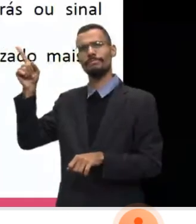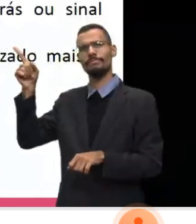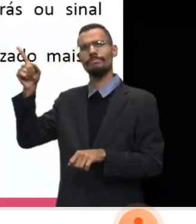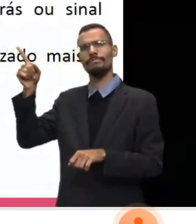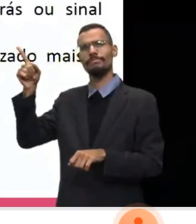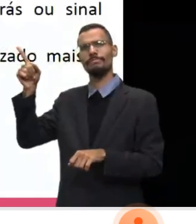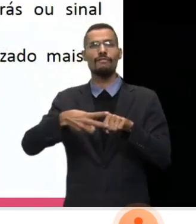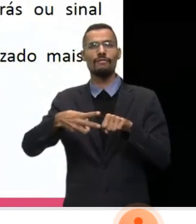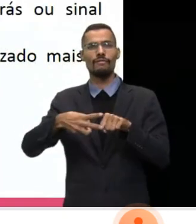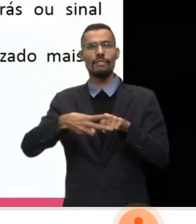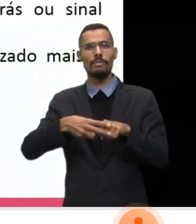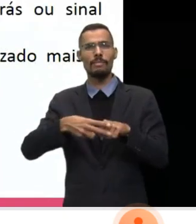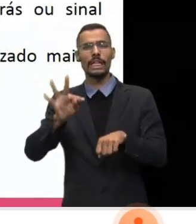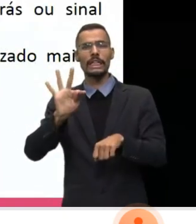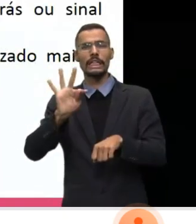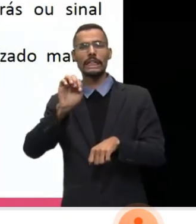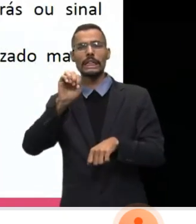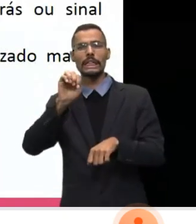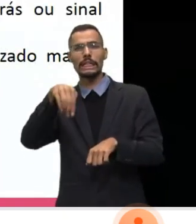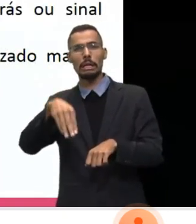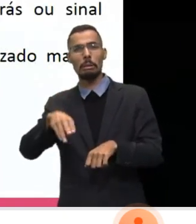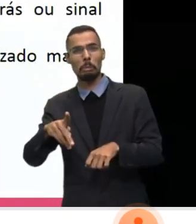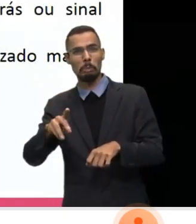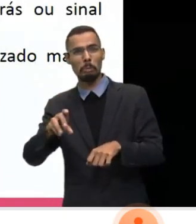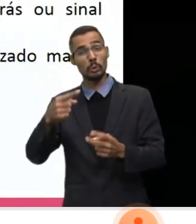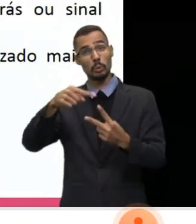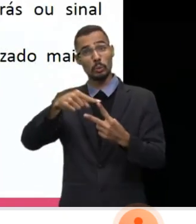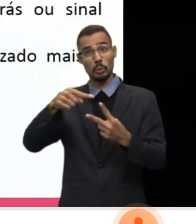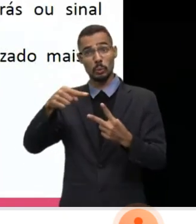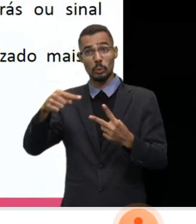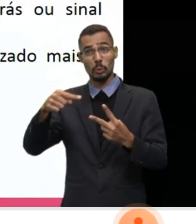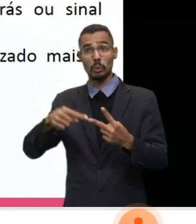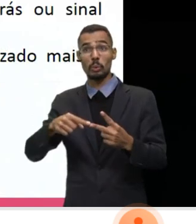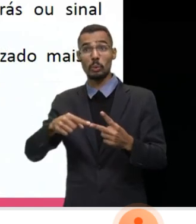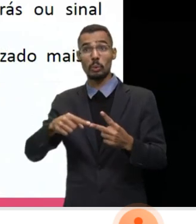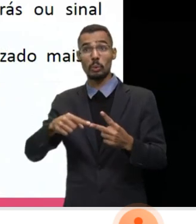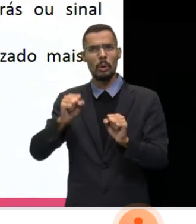pode ser indicada de 2 modos. A inclinação